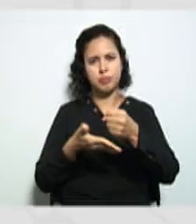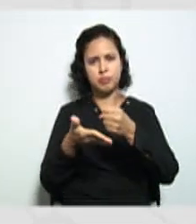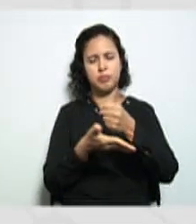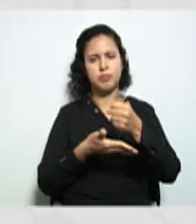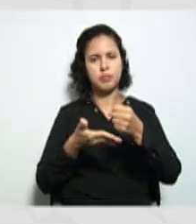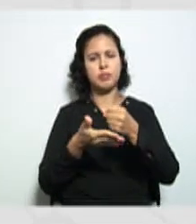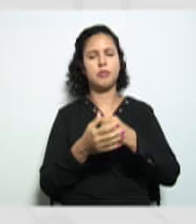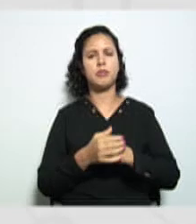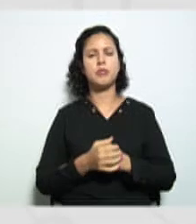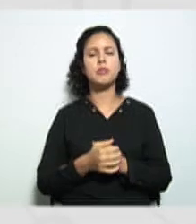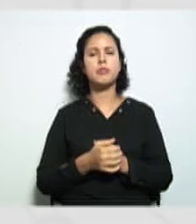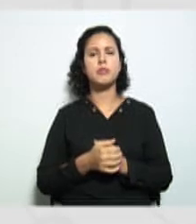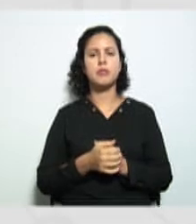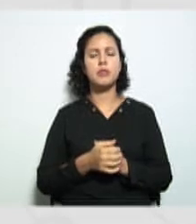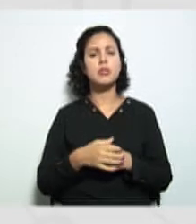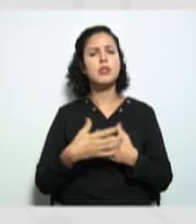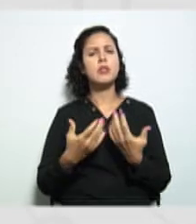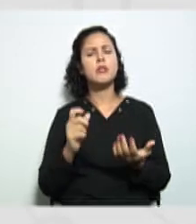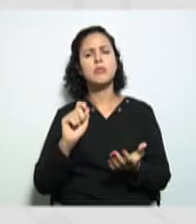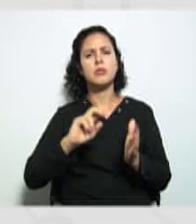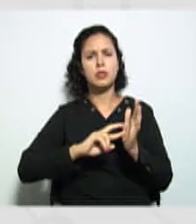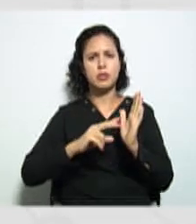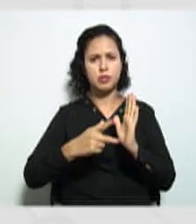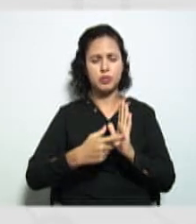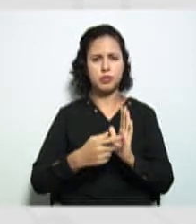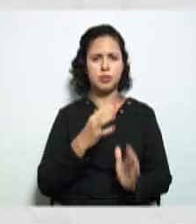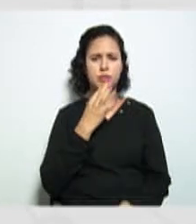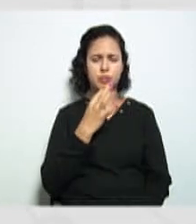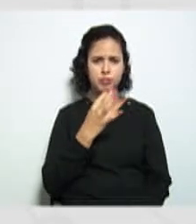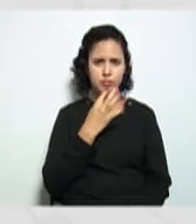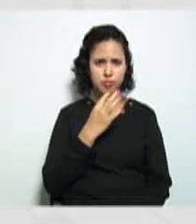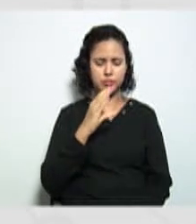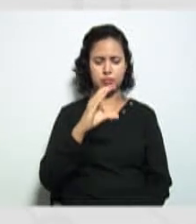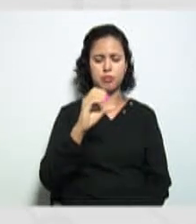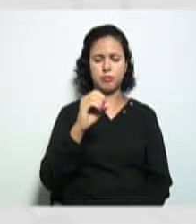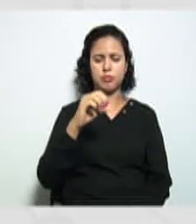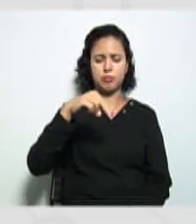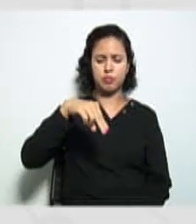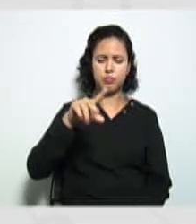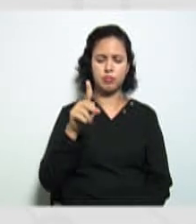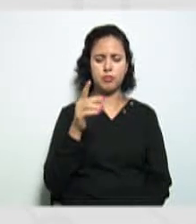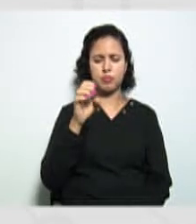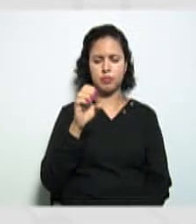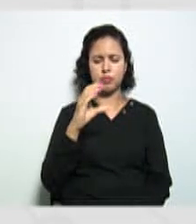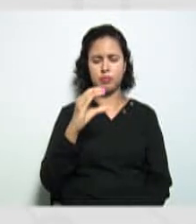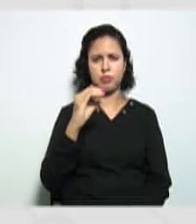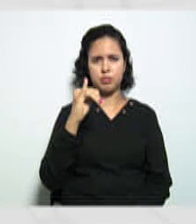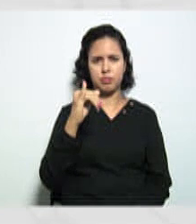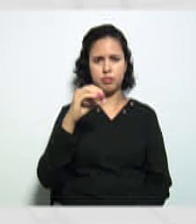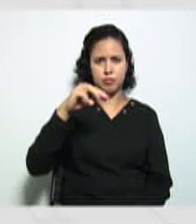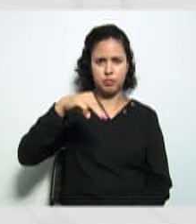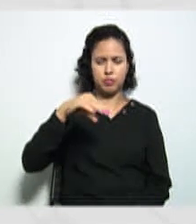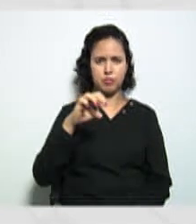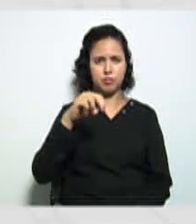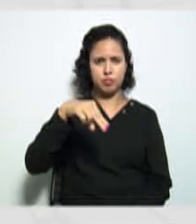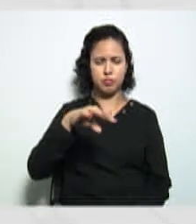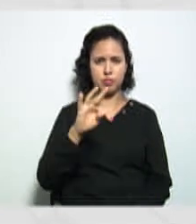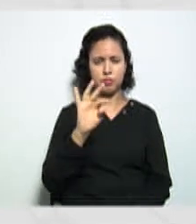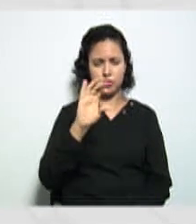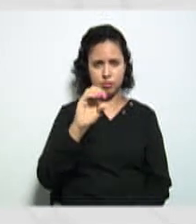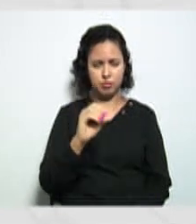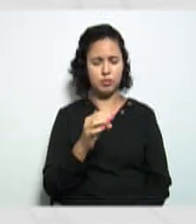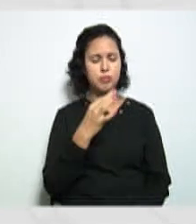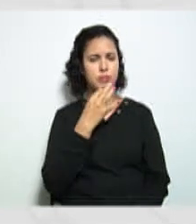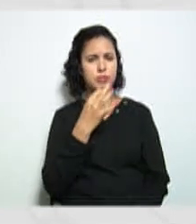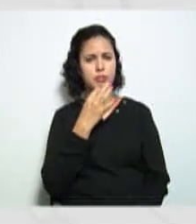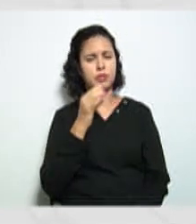que é, então, conhecimento? O que é o conhecimento, professora? O conhecimento é basicamente o ato